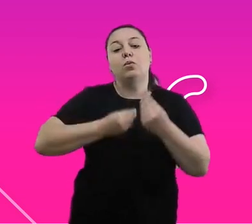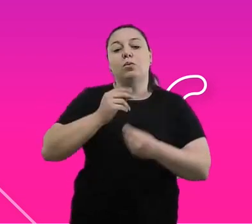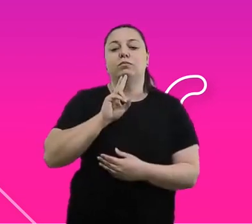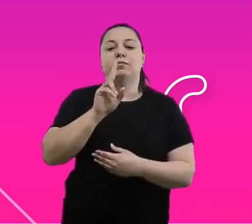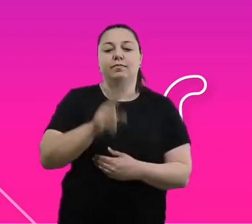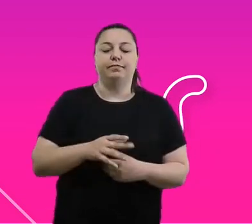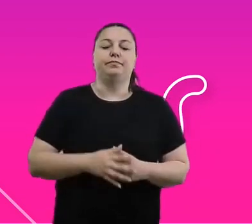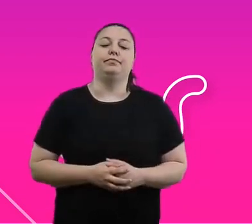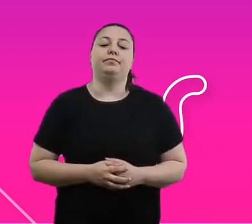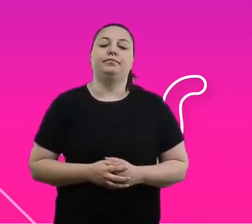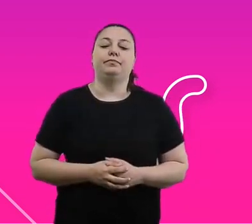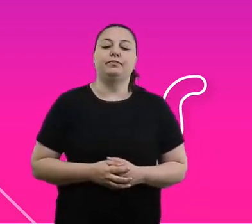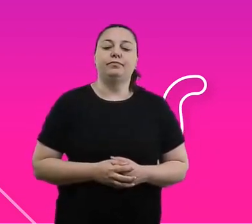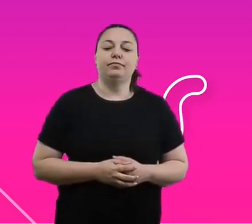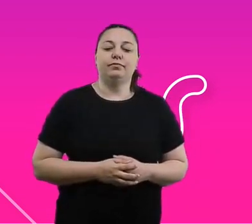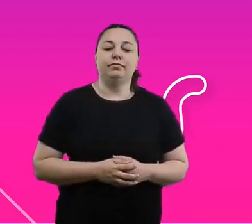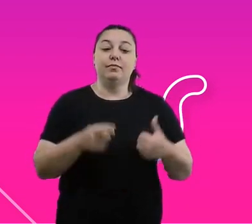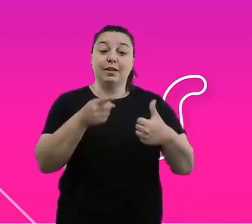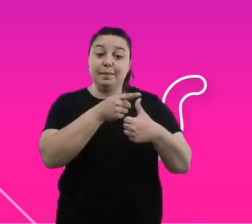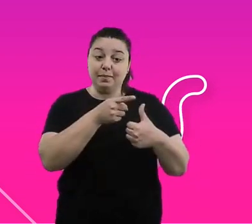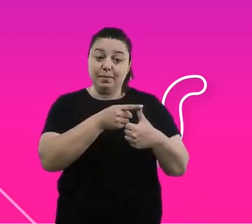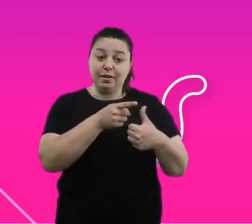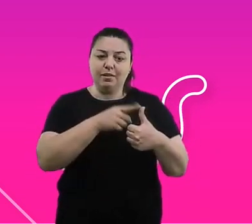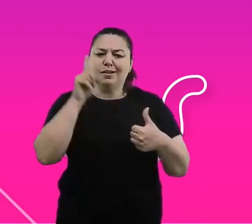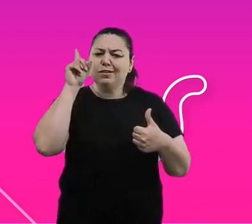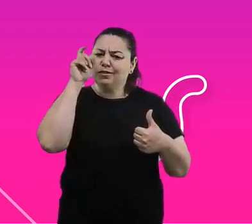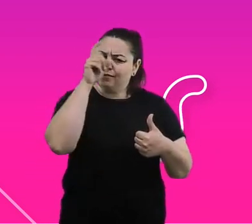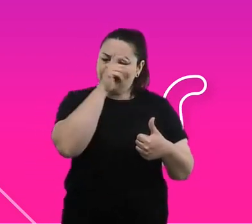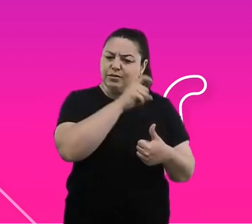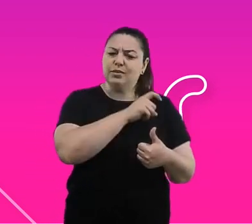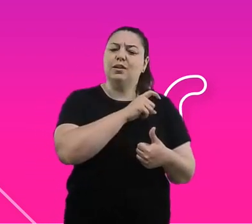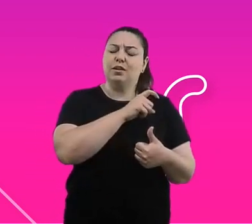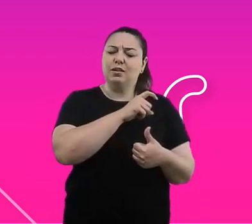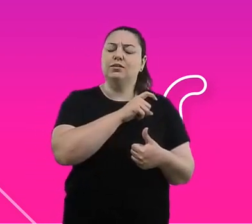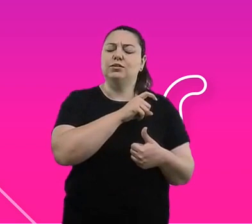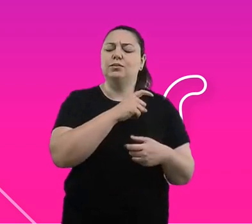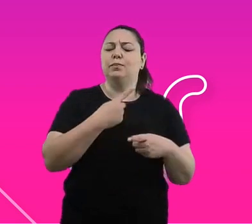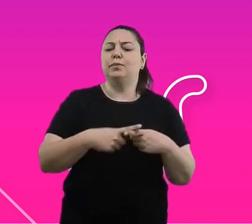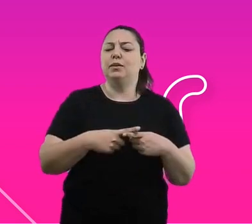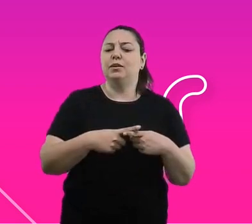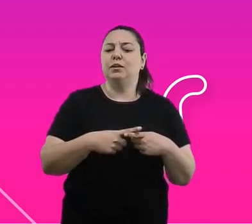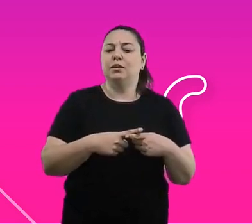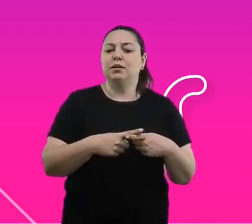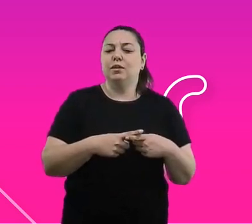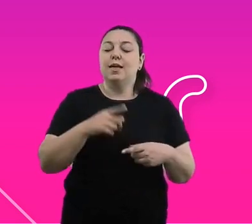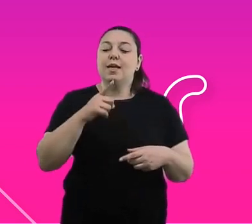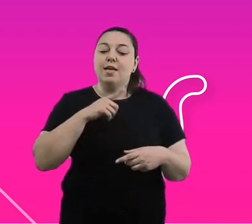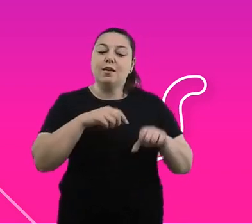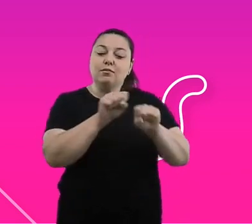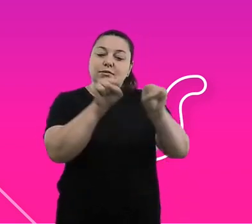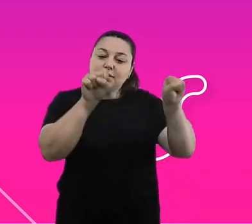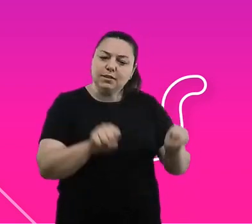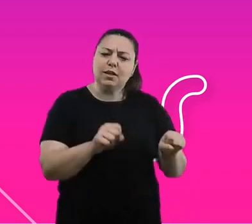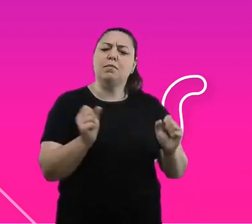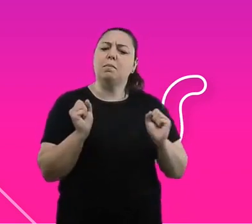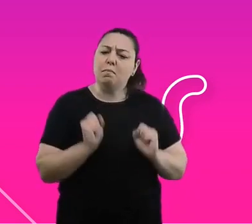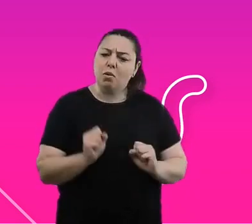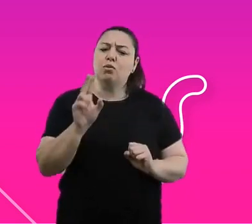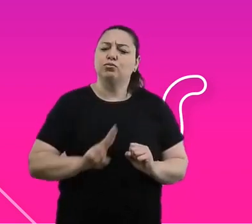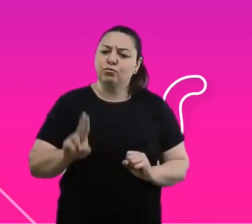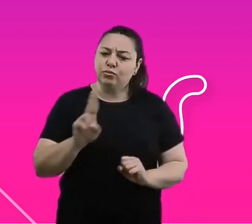lugar, dificuldade em ter uma ferramenta para o gestor público que ele possa acessar tempestivamente para ter uma resposta em